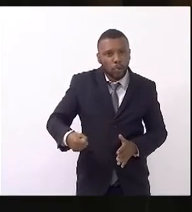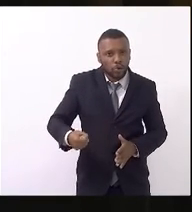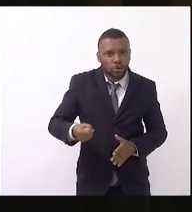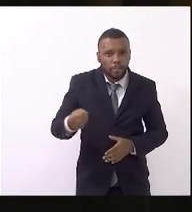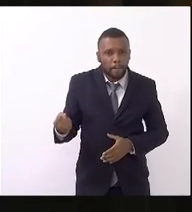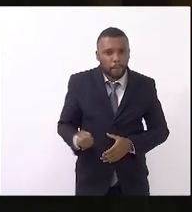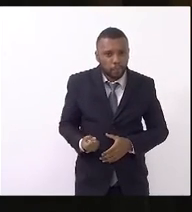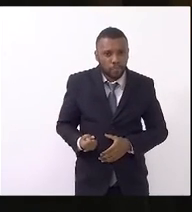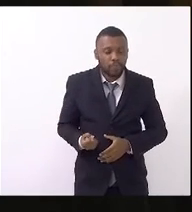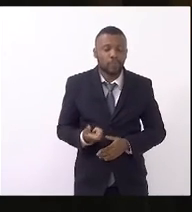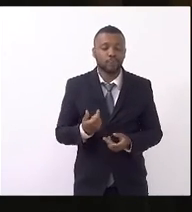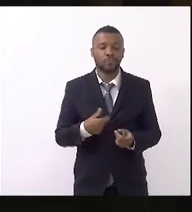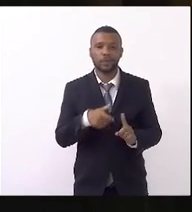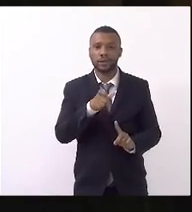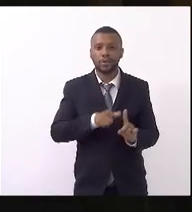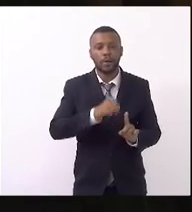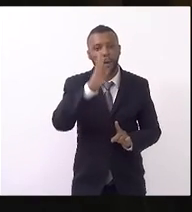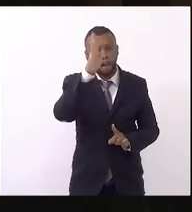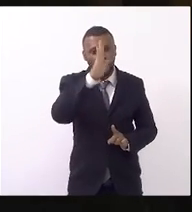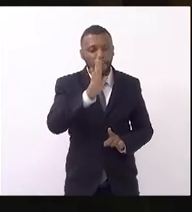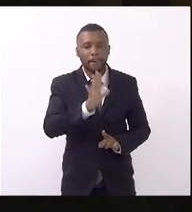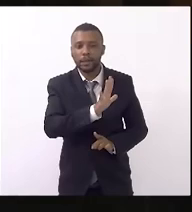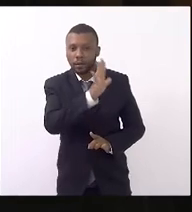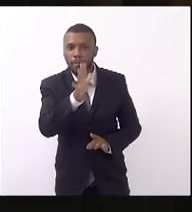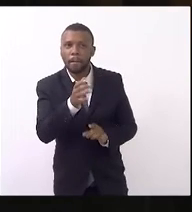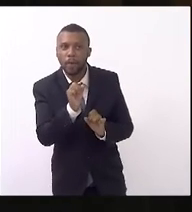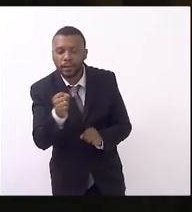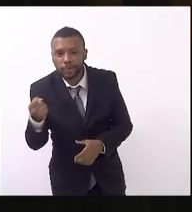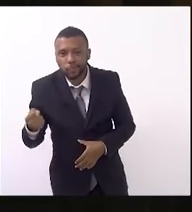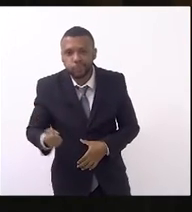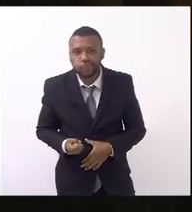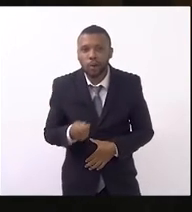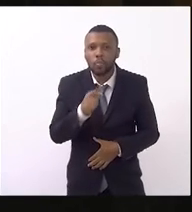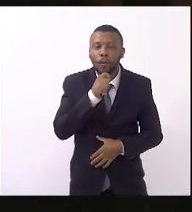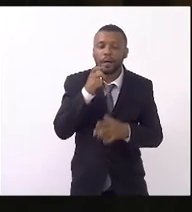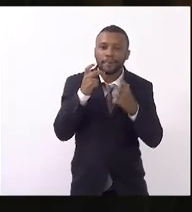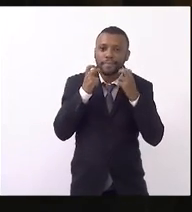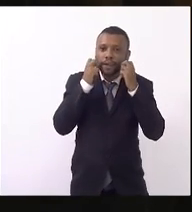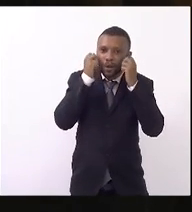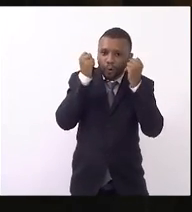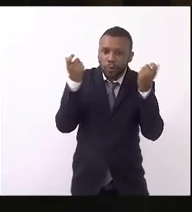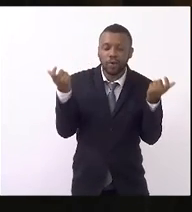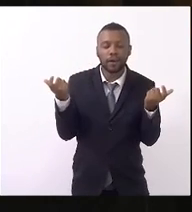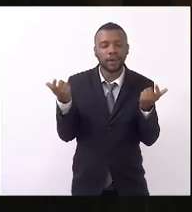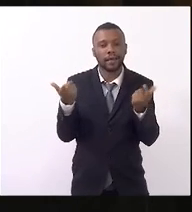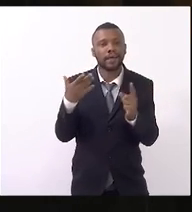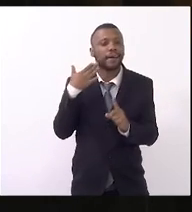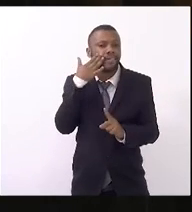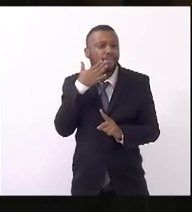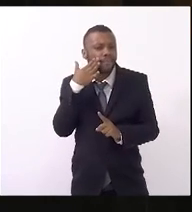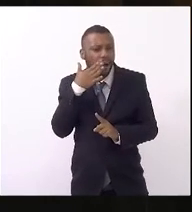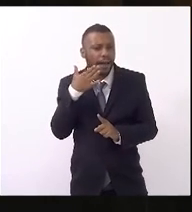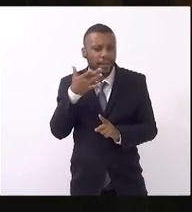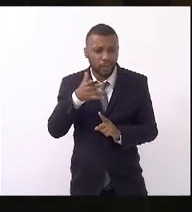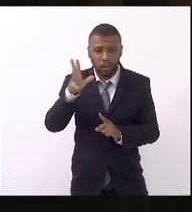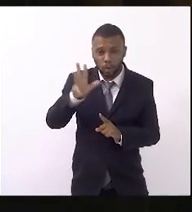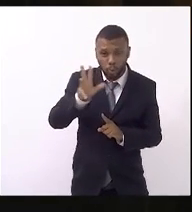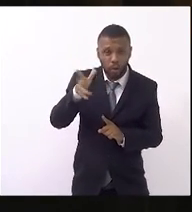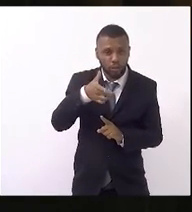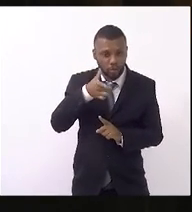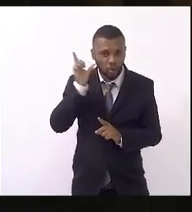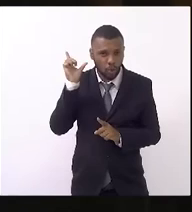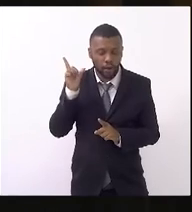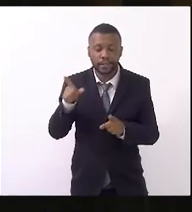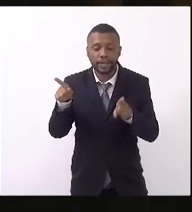que brasileiro possa fazer aborto sem ter vergonha. Essa é a fala do Lula de ontem. Disse